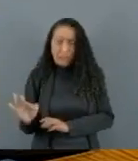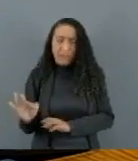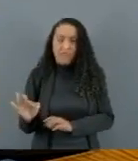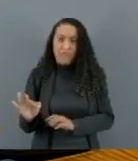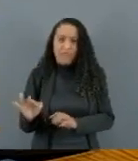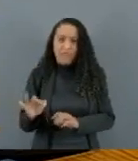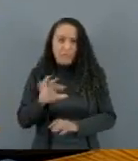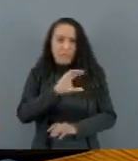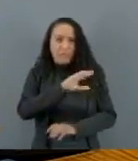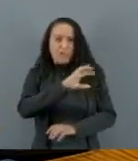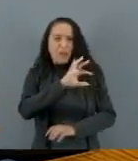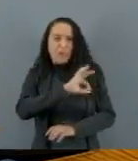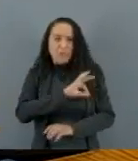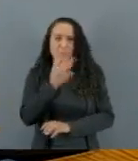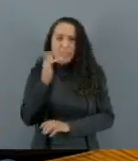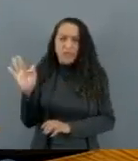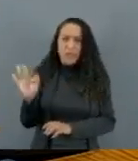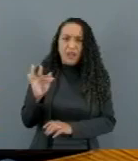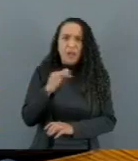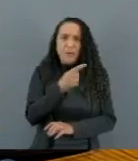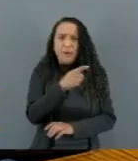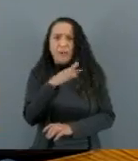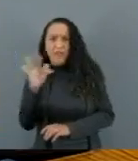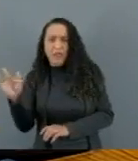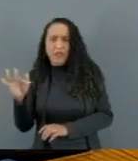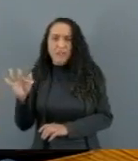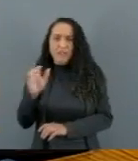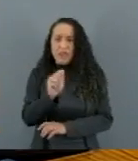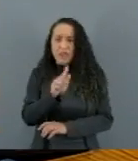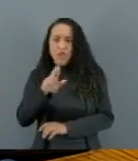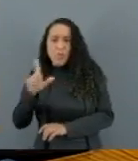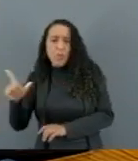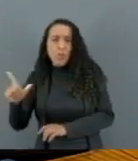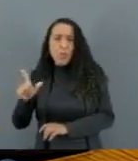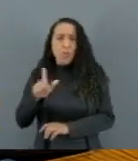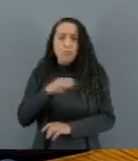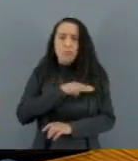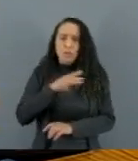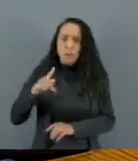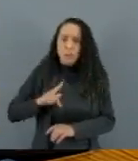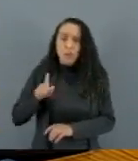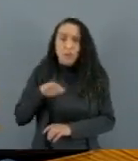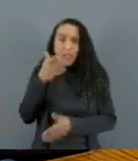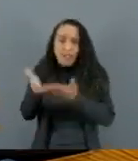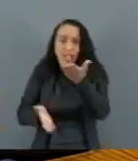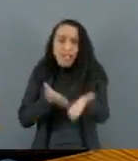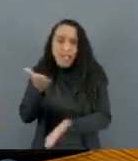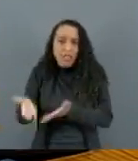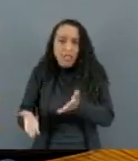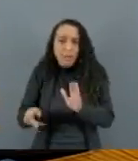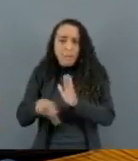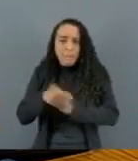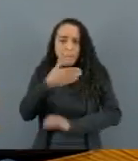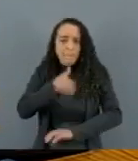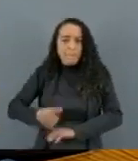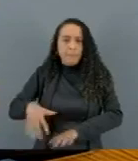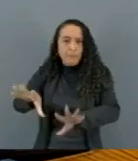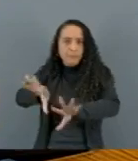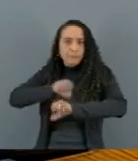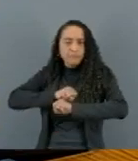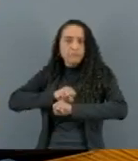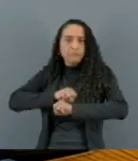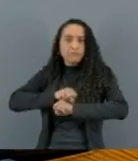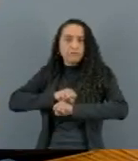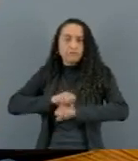a CGU, a AGU, o Ministério Público, porque é assim que eles tratam a máquina pública. A apropriação.